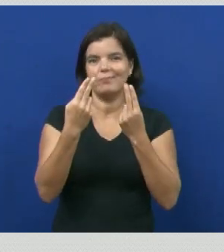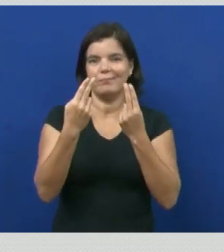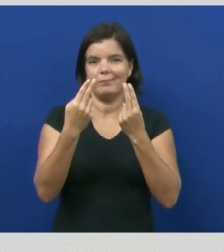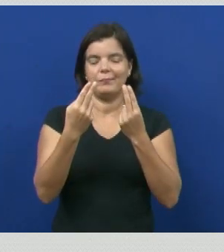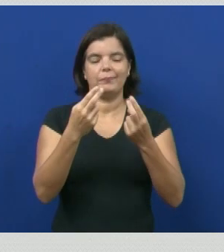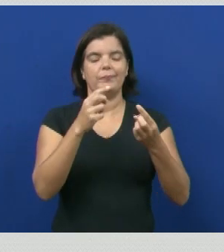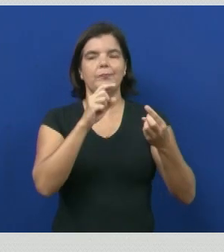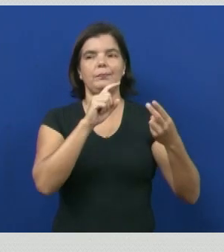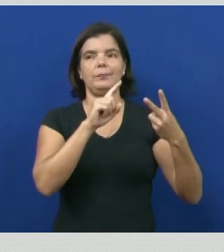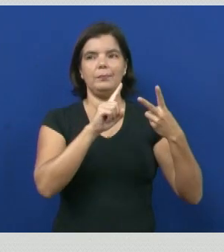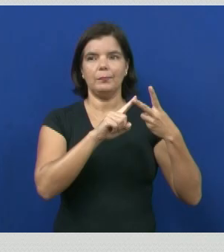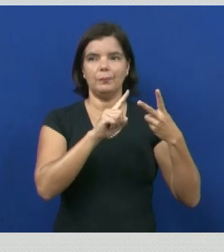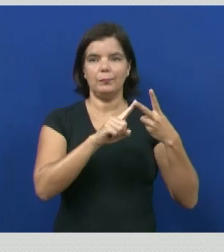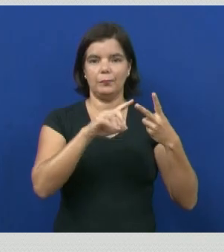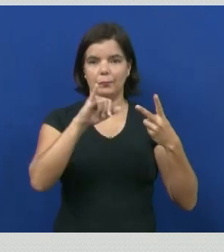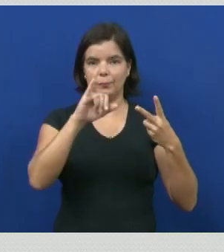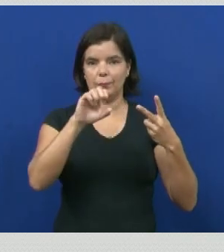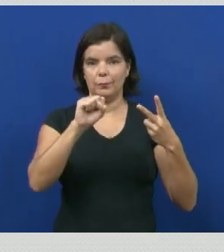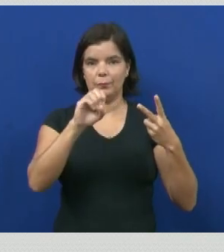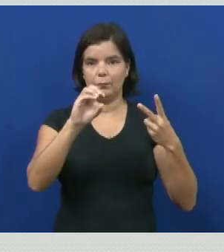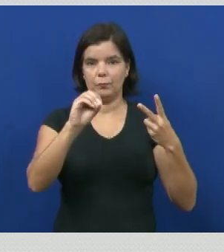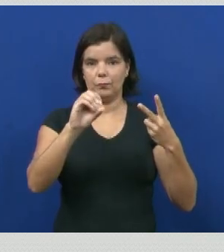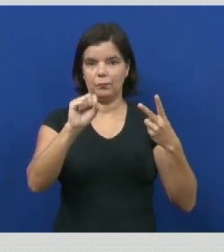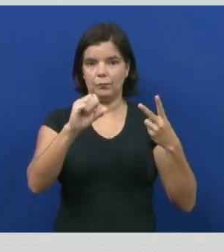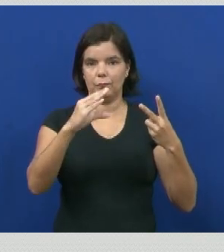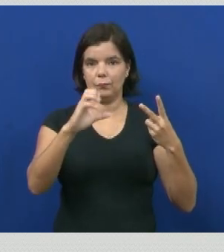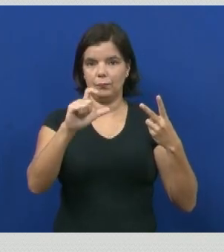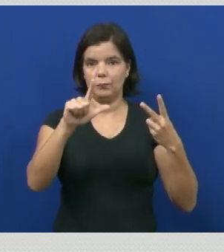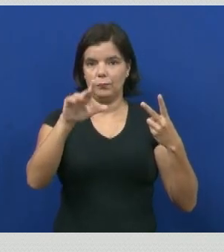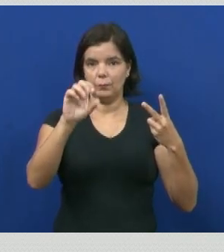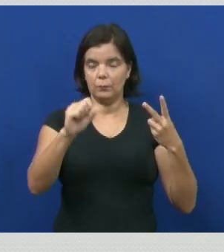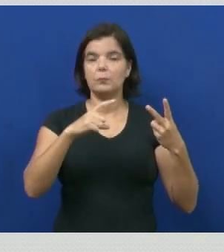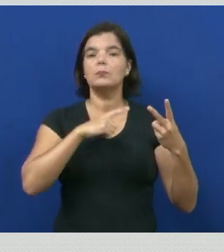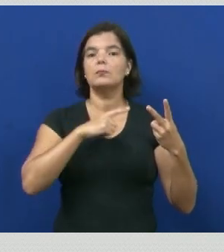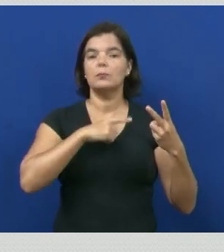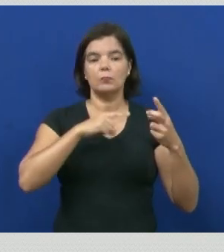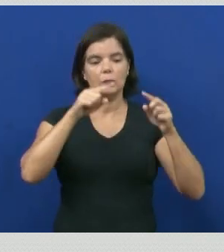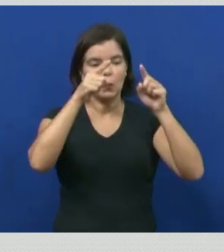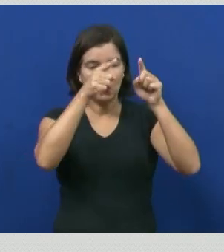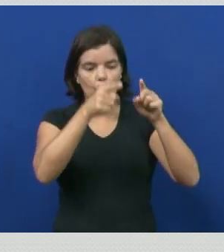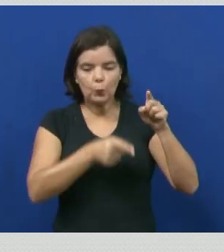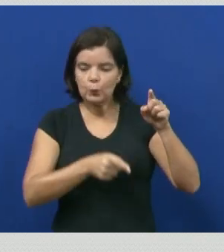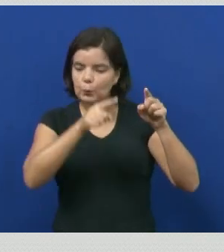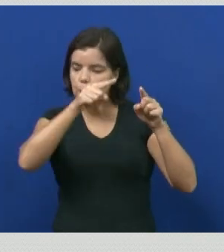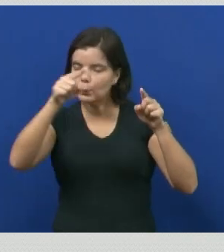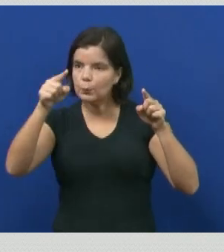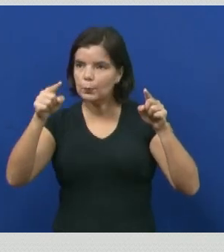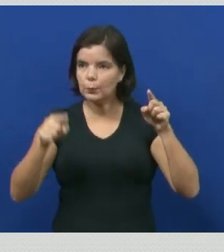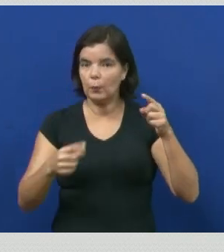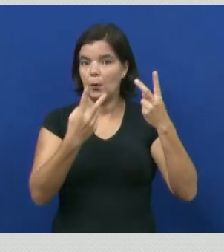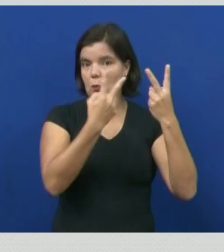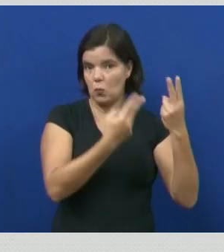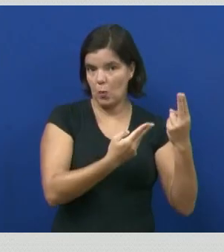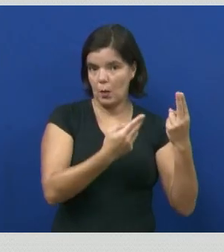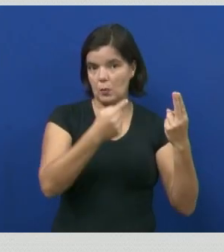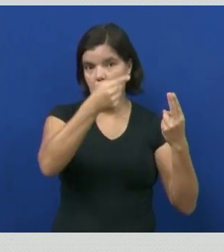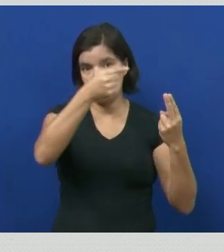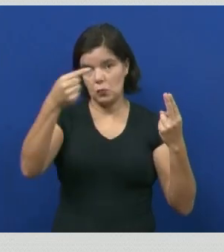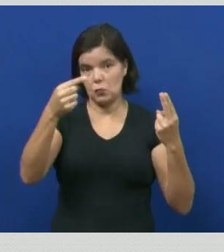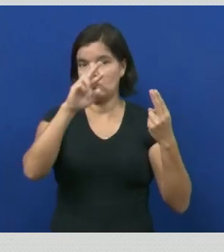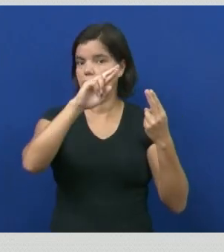iguais. Temos o isósceles, possui os lados, 2 lados, no caso, iguais e um